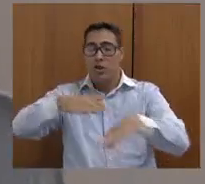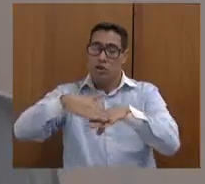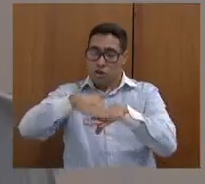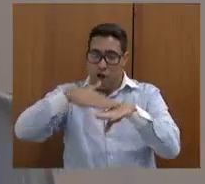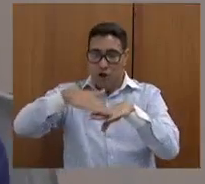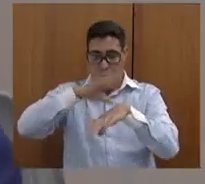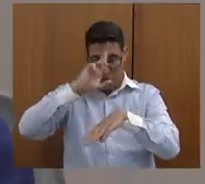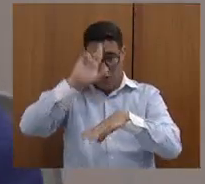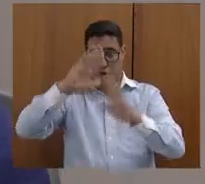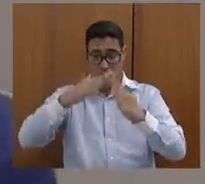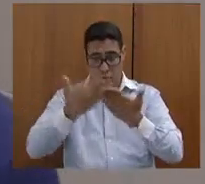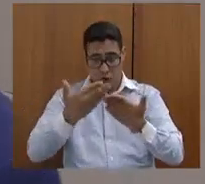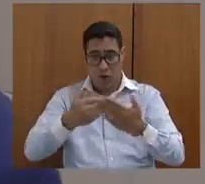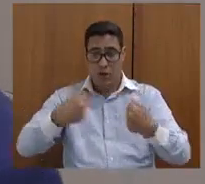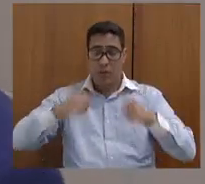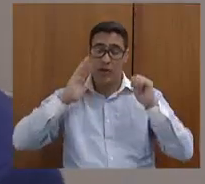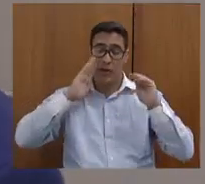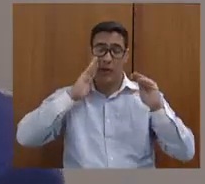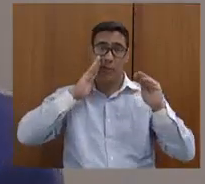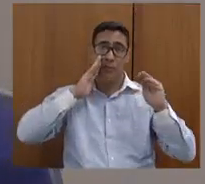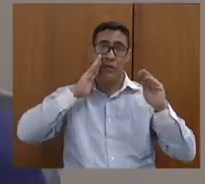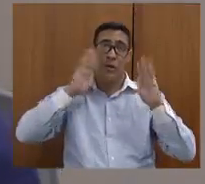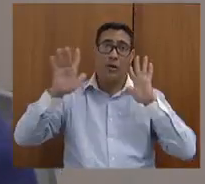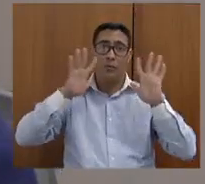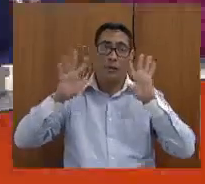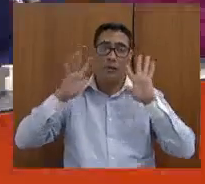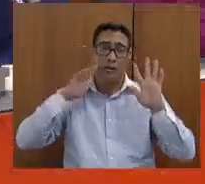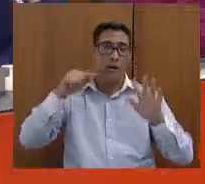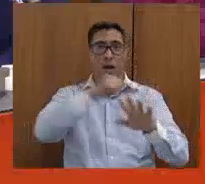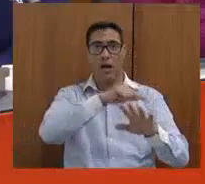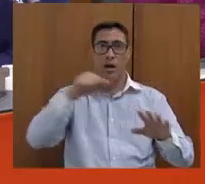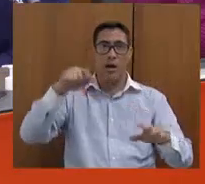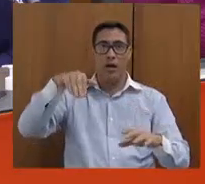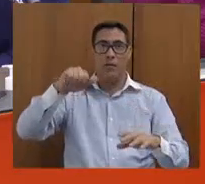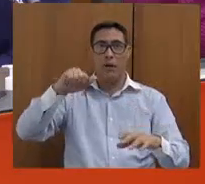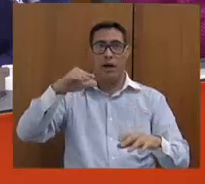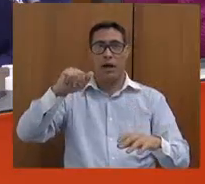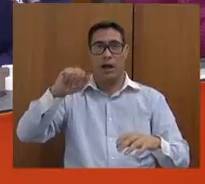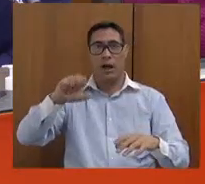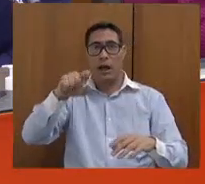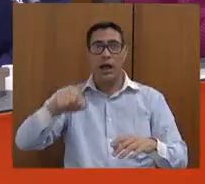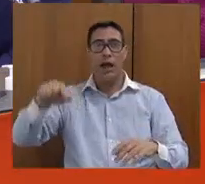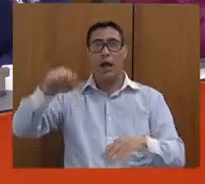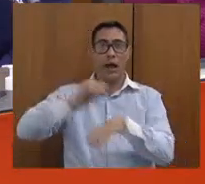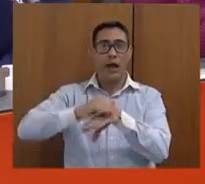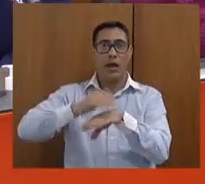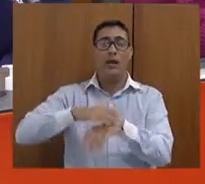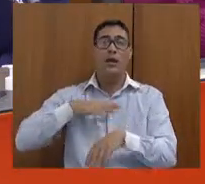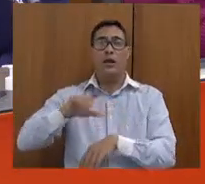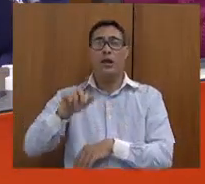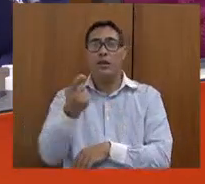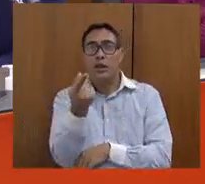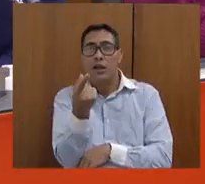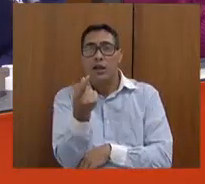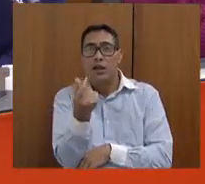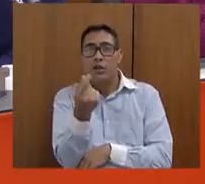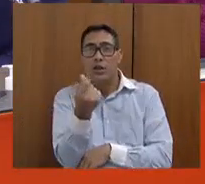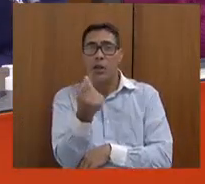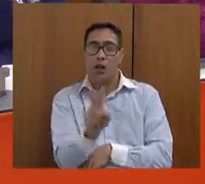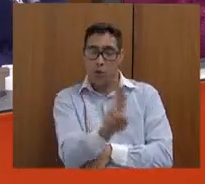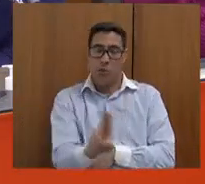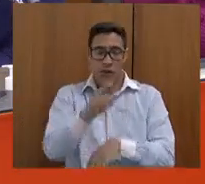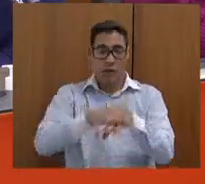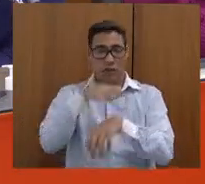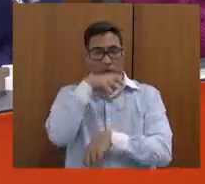de escola porque nós precisamos de pensar numa forma ou deputada Macaé desse dinheiro ser utilizado de forma mais rápida e é isso que nós